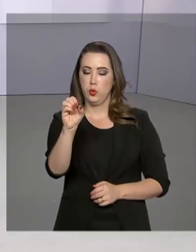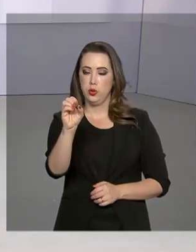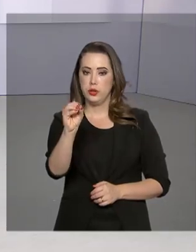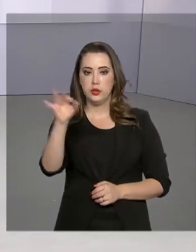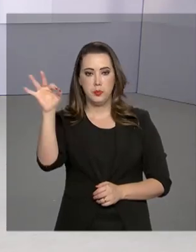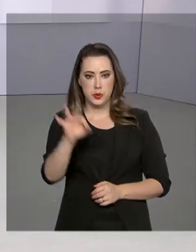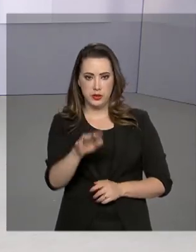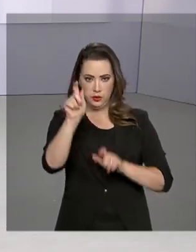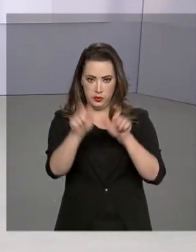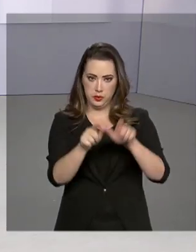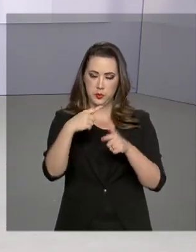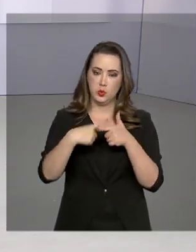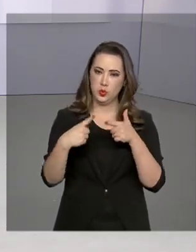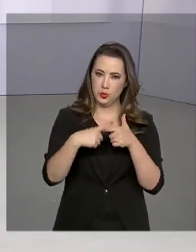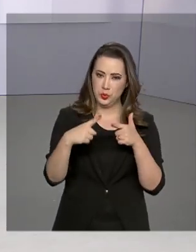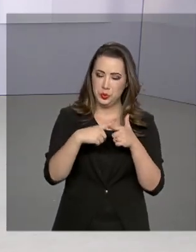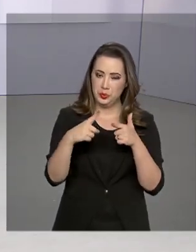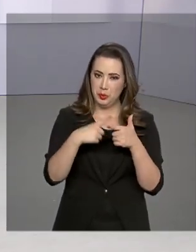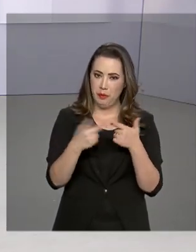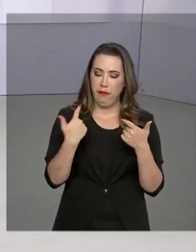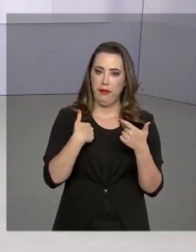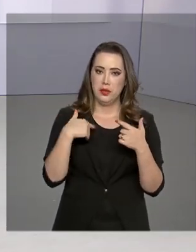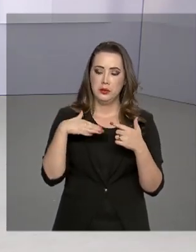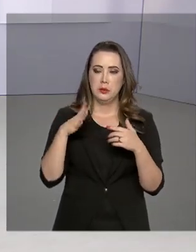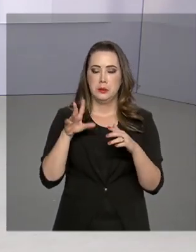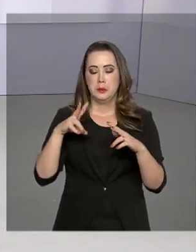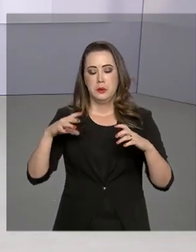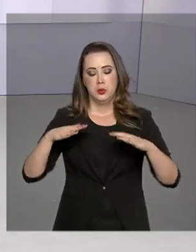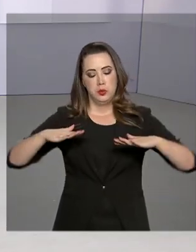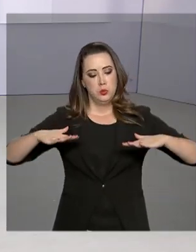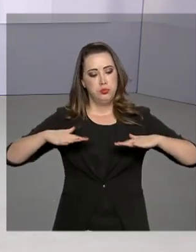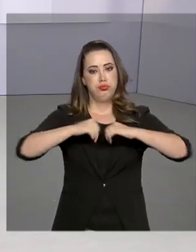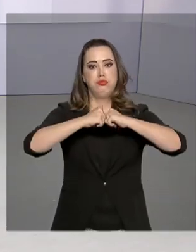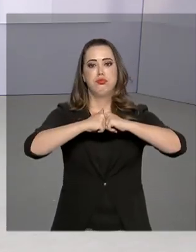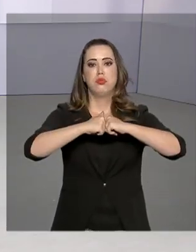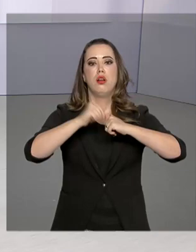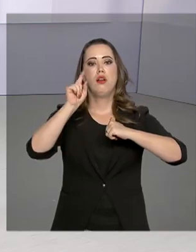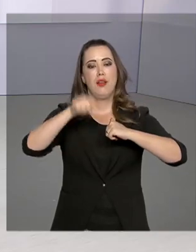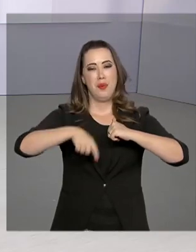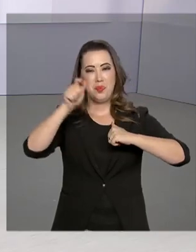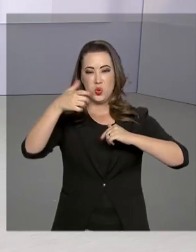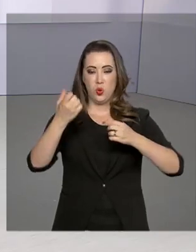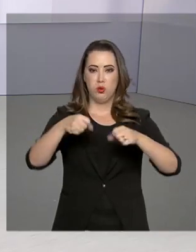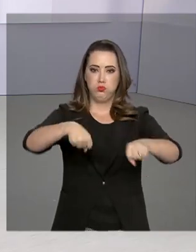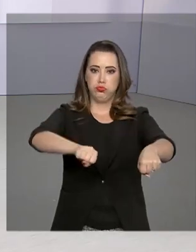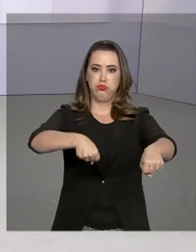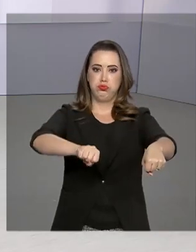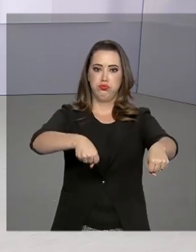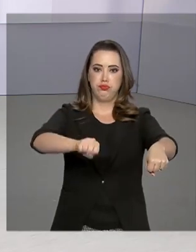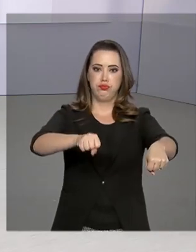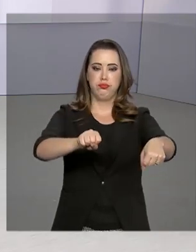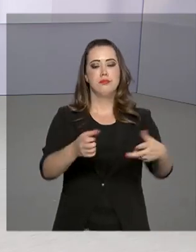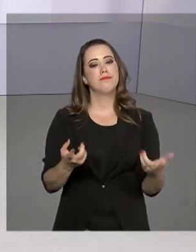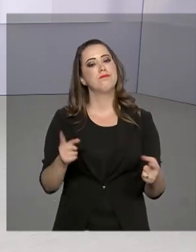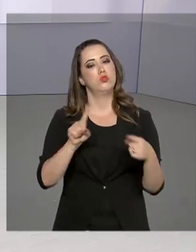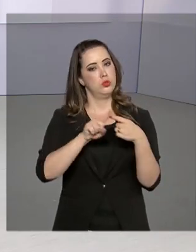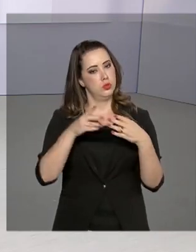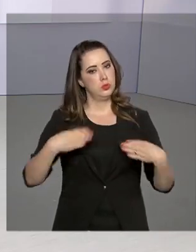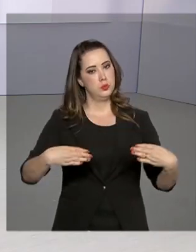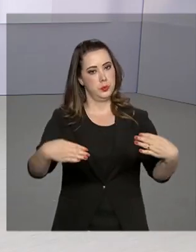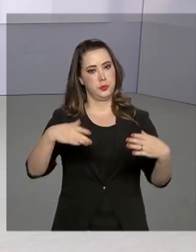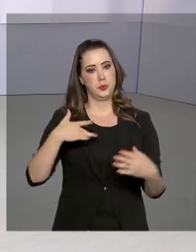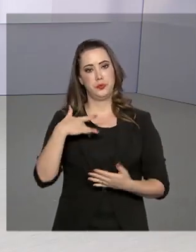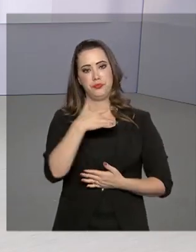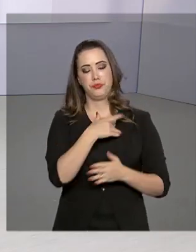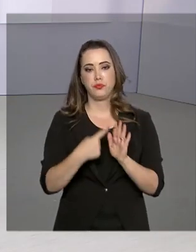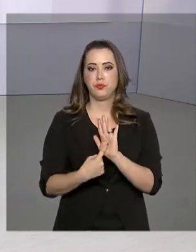acidentes de trânsito que chegam ao sistema único de saúde são motociclistas os dados são do ministério da saúde e mostram que os